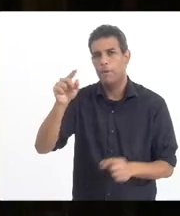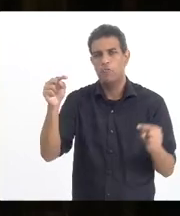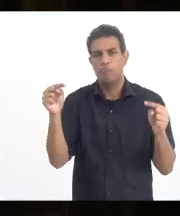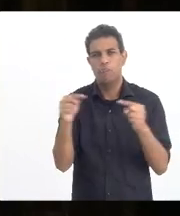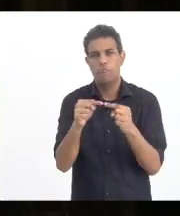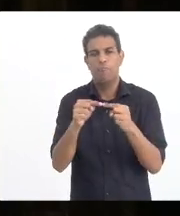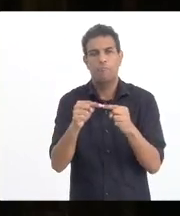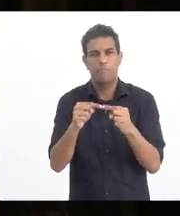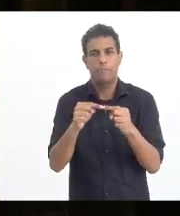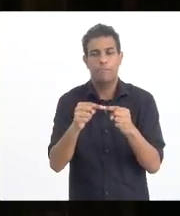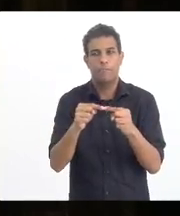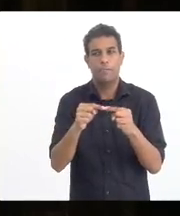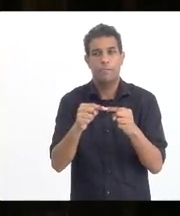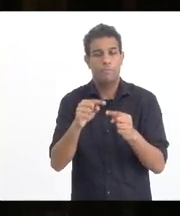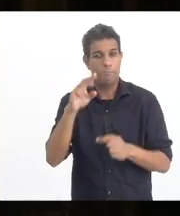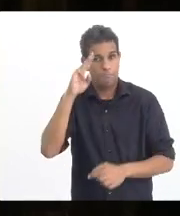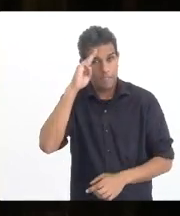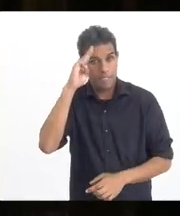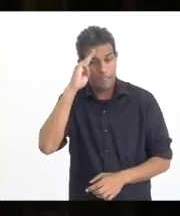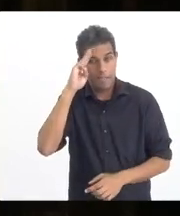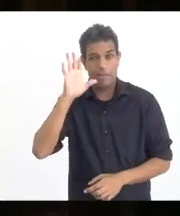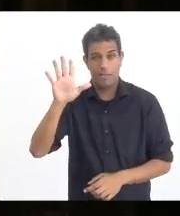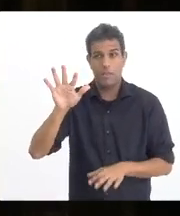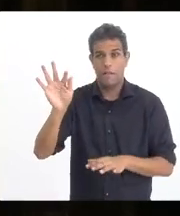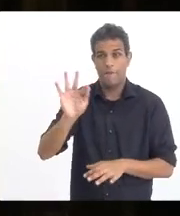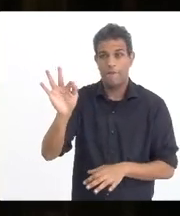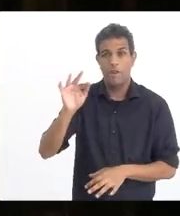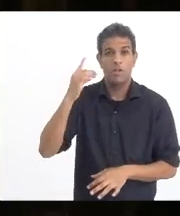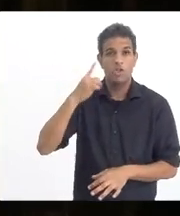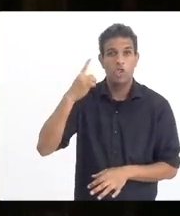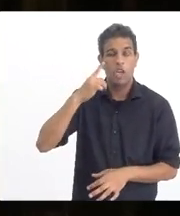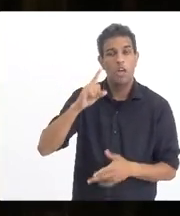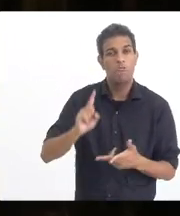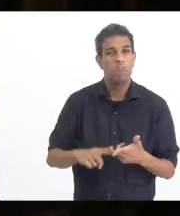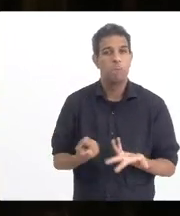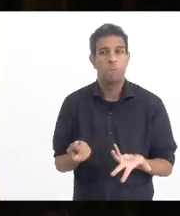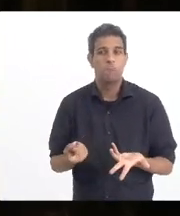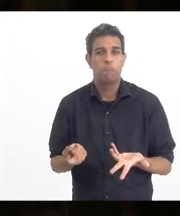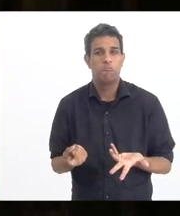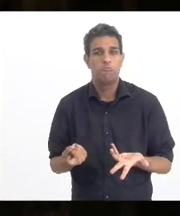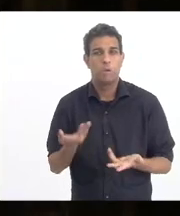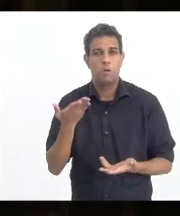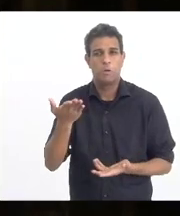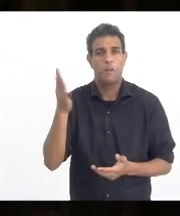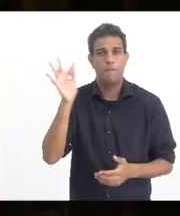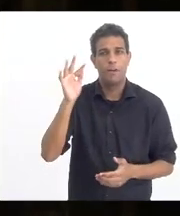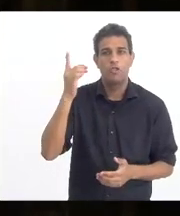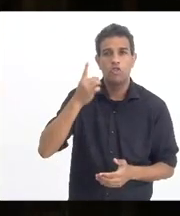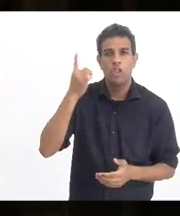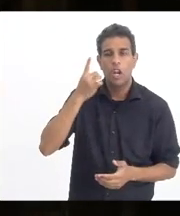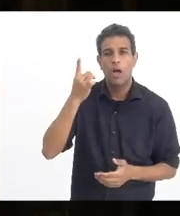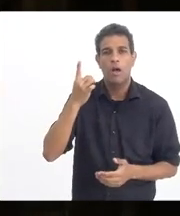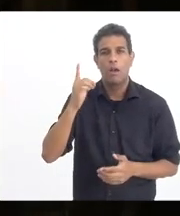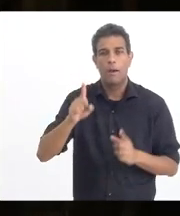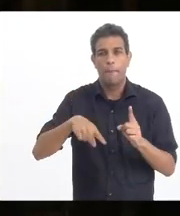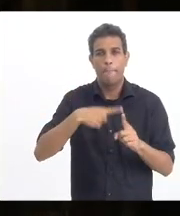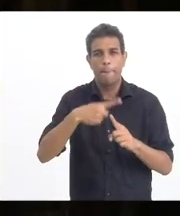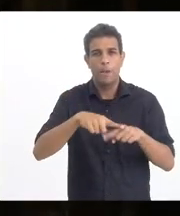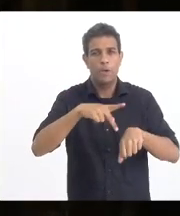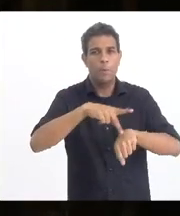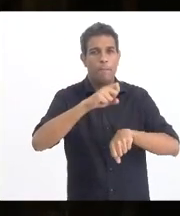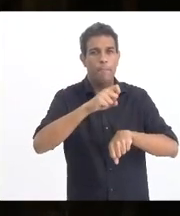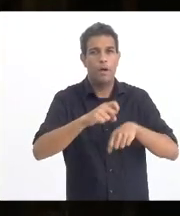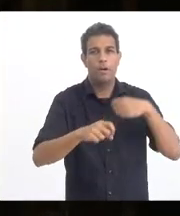tem 110 GHP e ele tem uma faculdade de direito, pegando o caso do Portugal, uma faculdade de direito e uma pós-graduação em